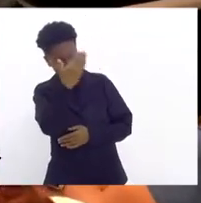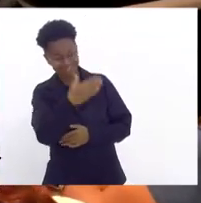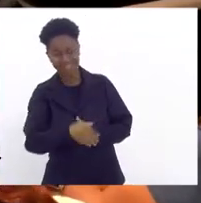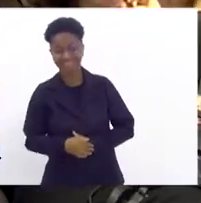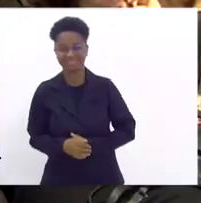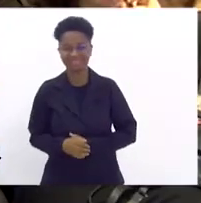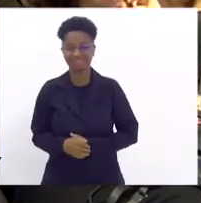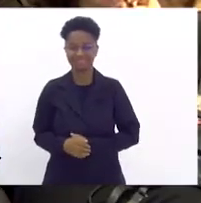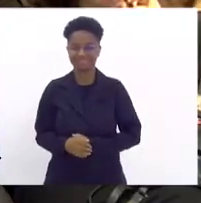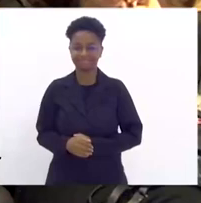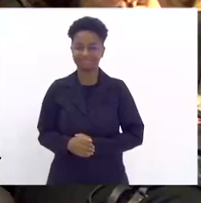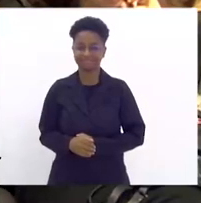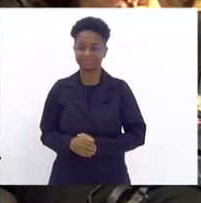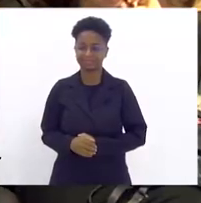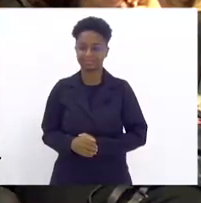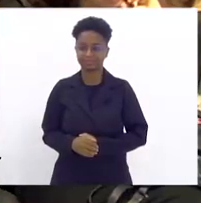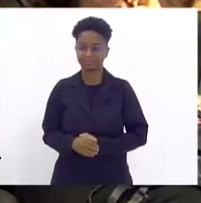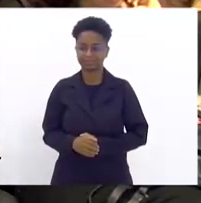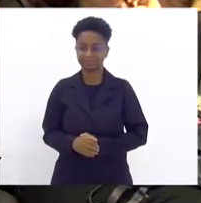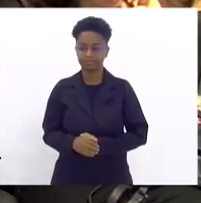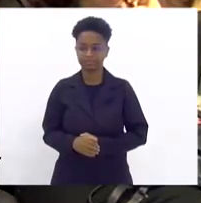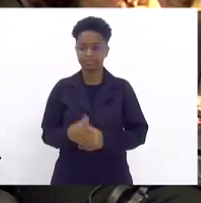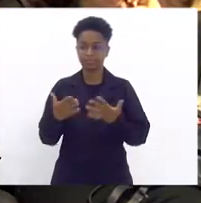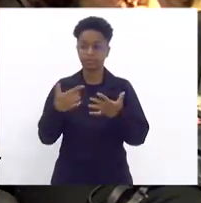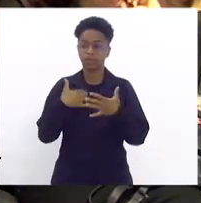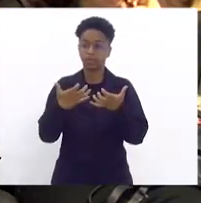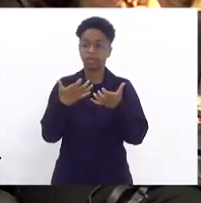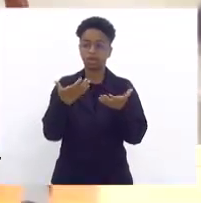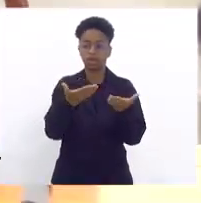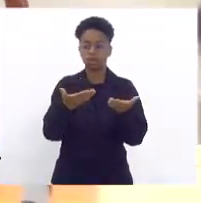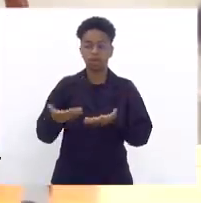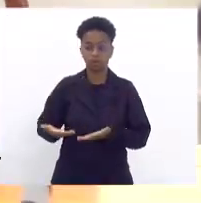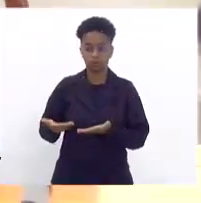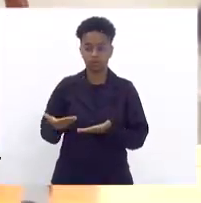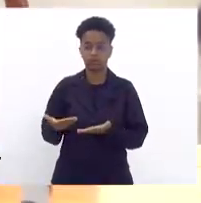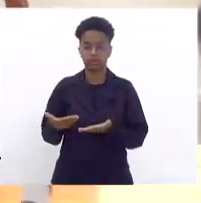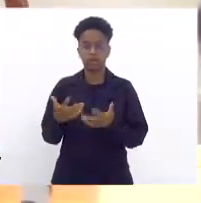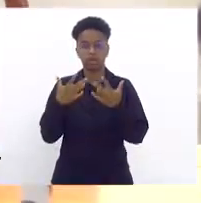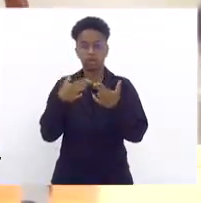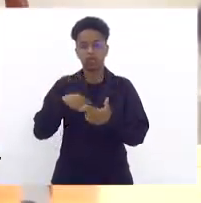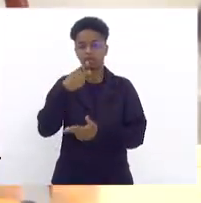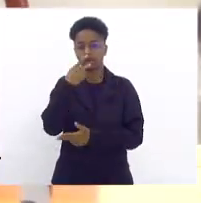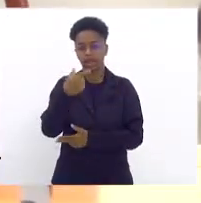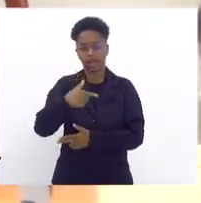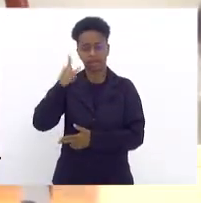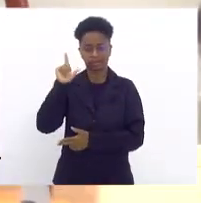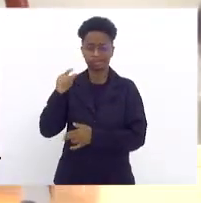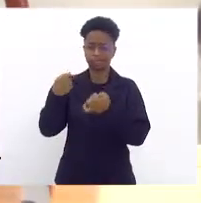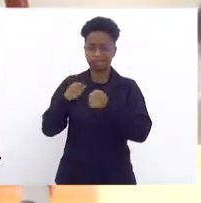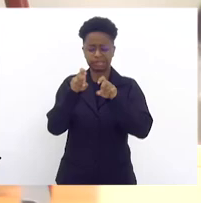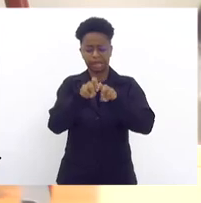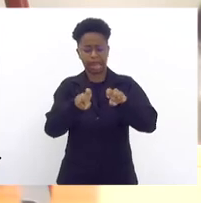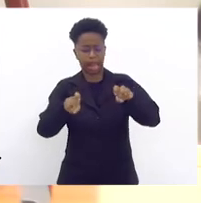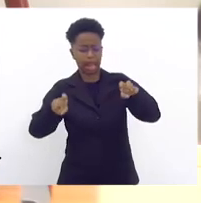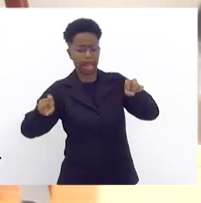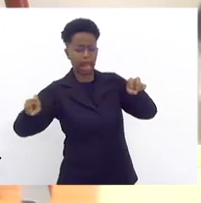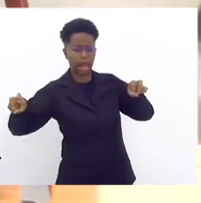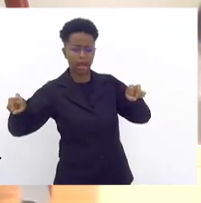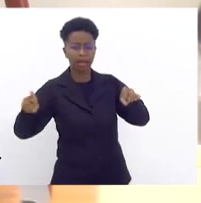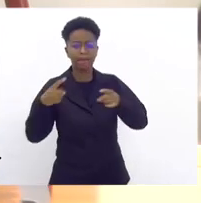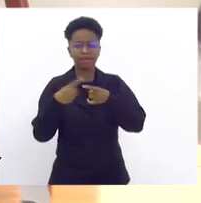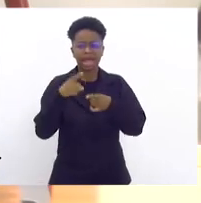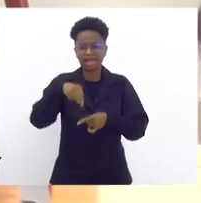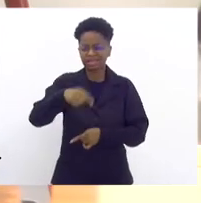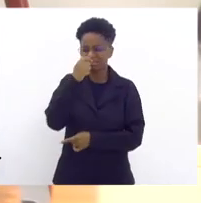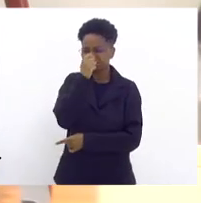obrigado eu gostaria de chamar é como eu disse a nossa mesa deveria ser gigante né esse auditório já